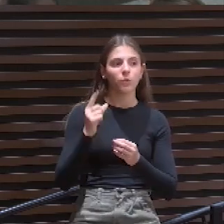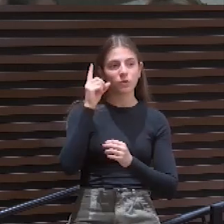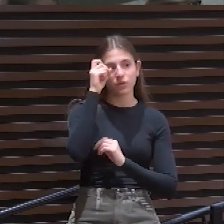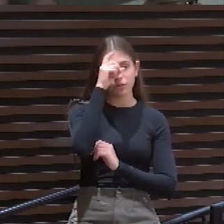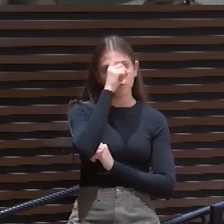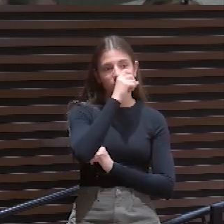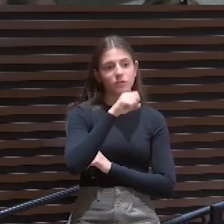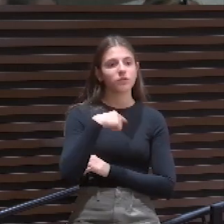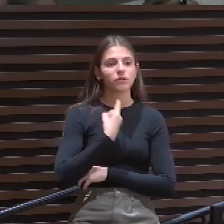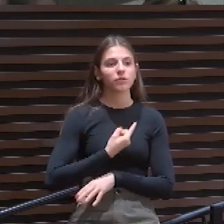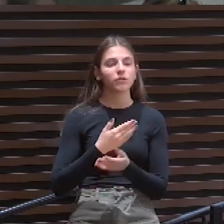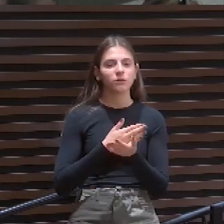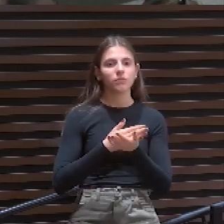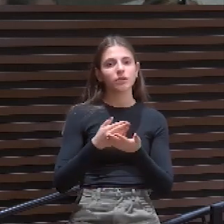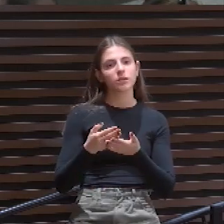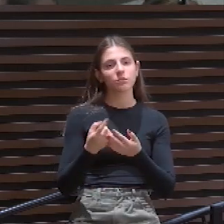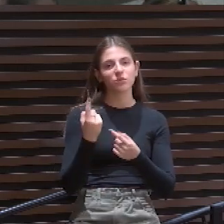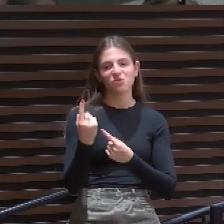os outros.